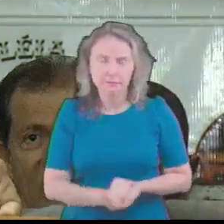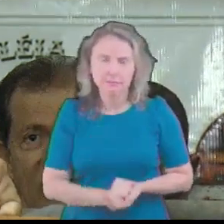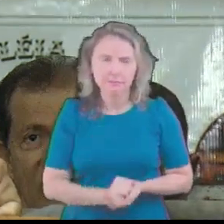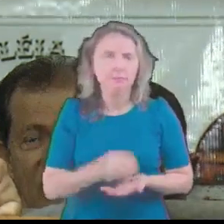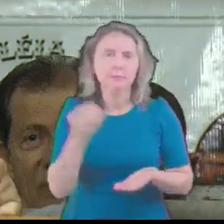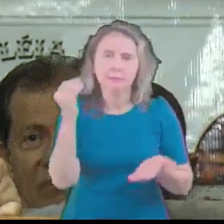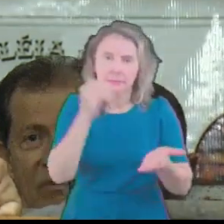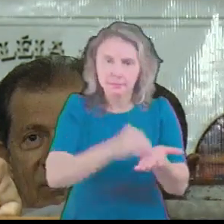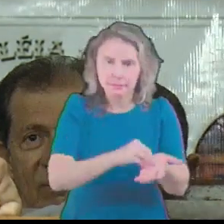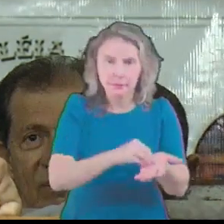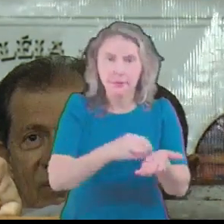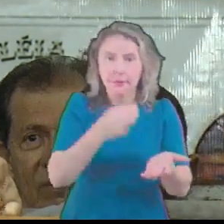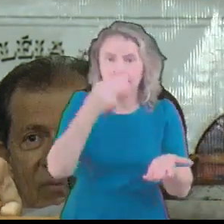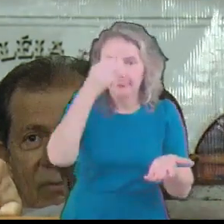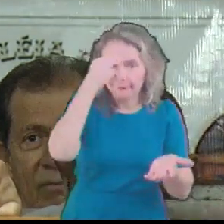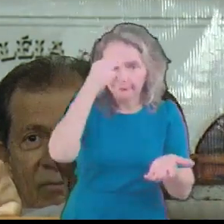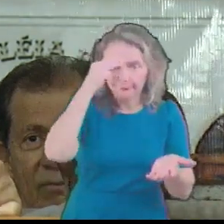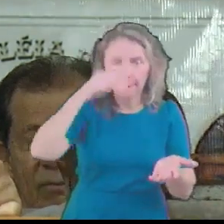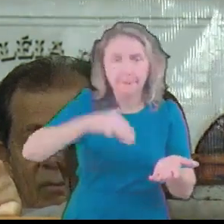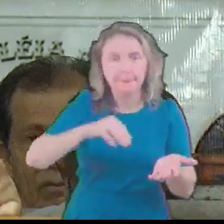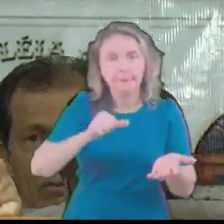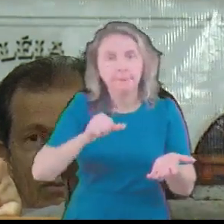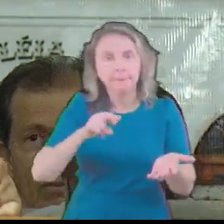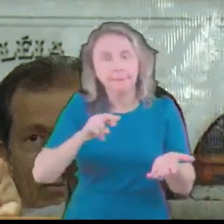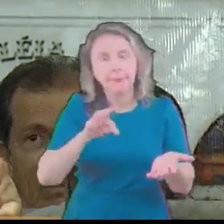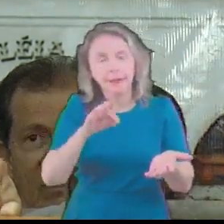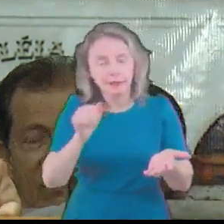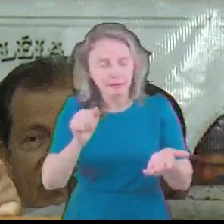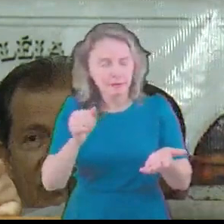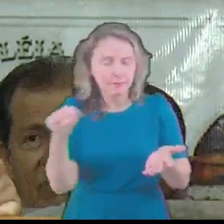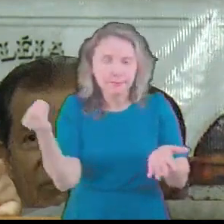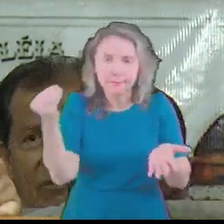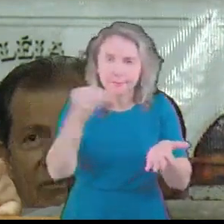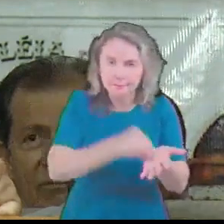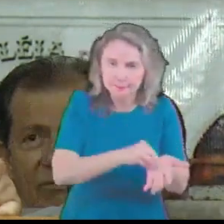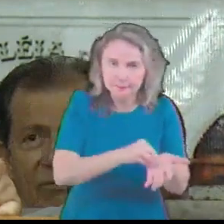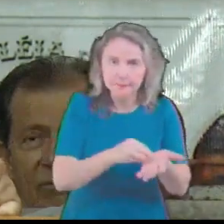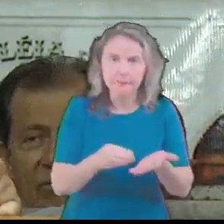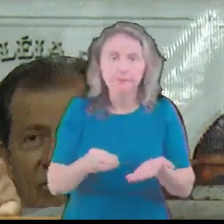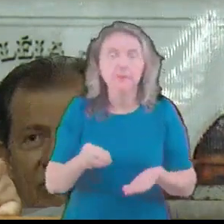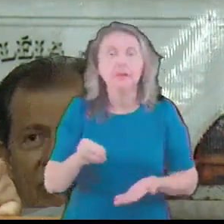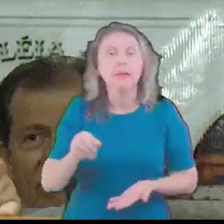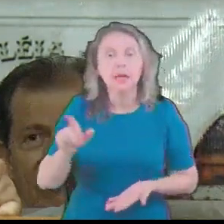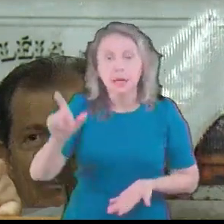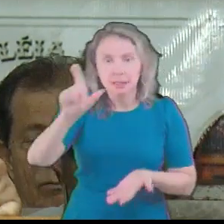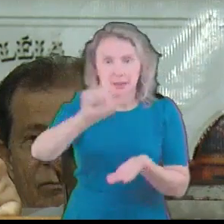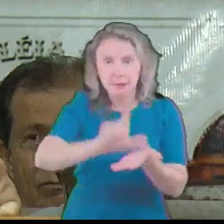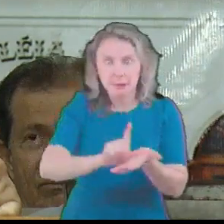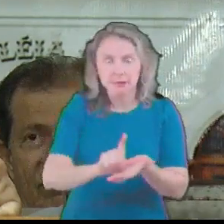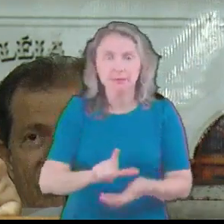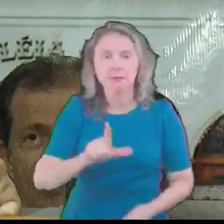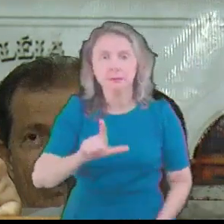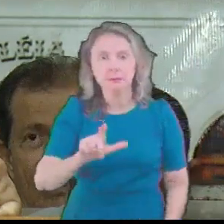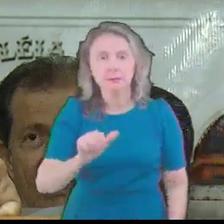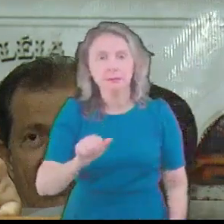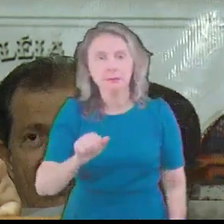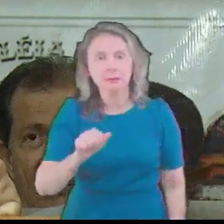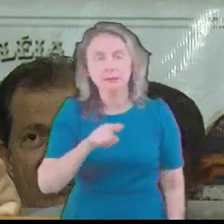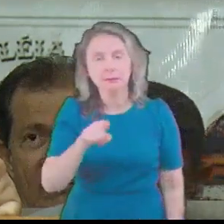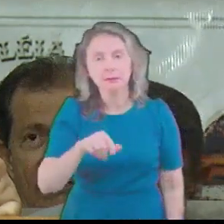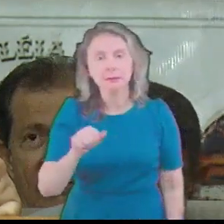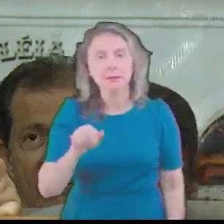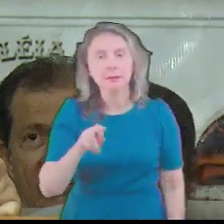fala do nome de Lázaro e não fala do nome de Maria. Ele vai suprimir o nome